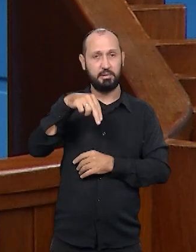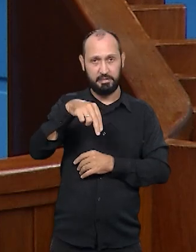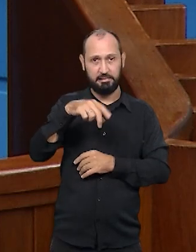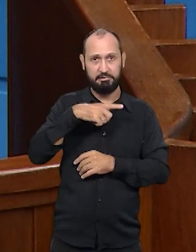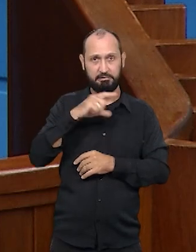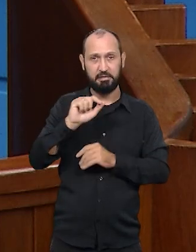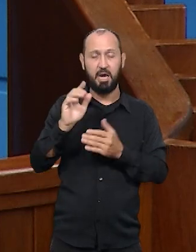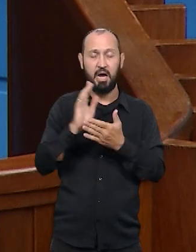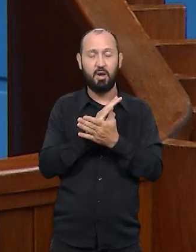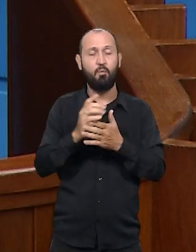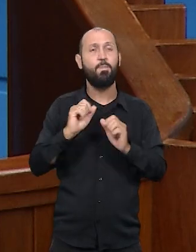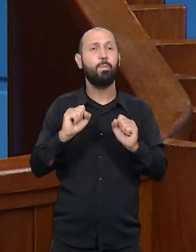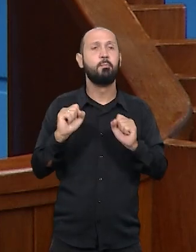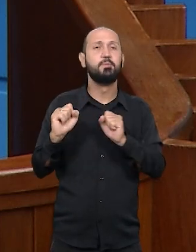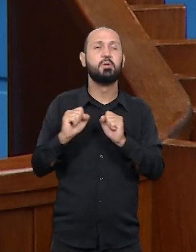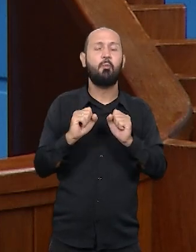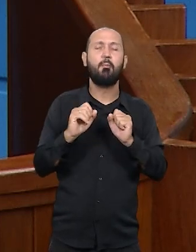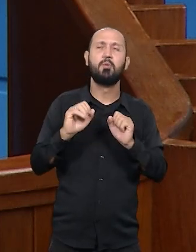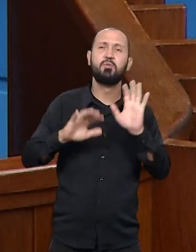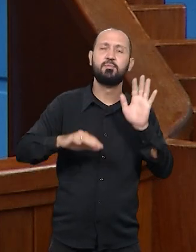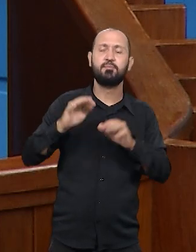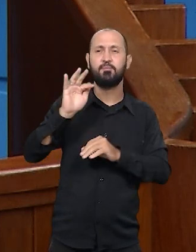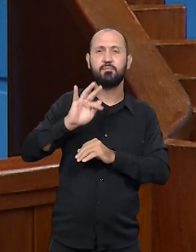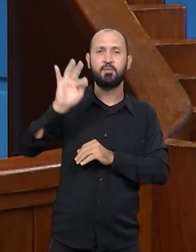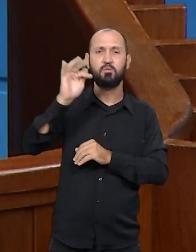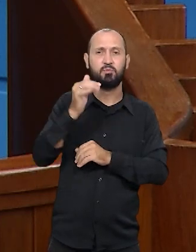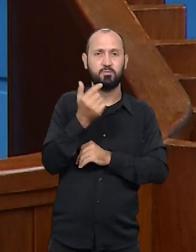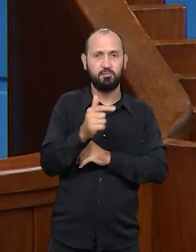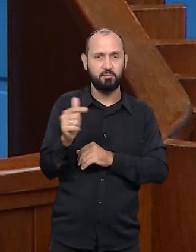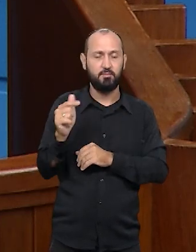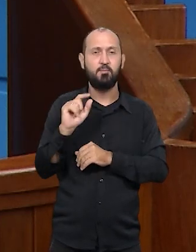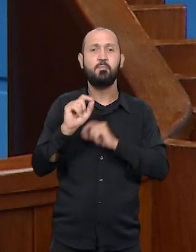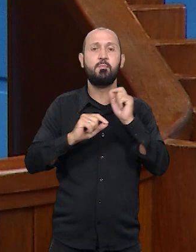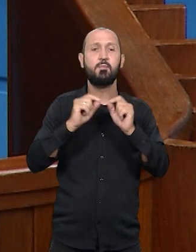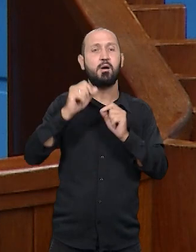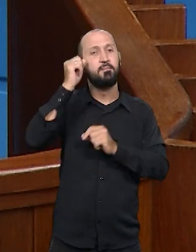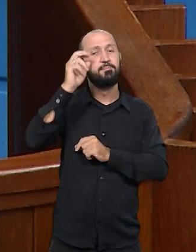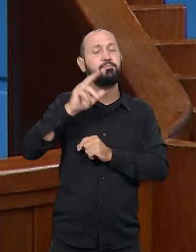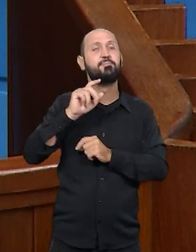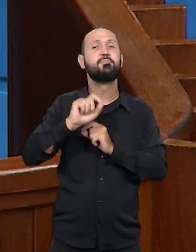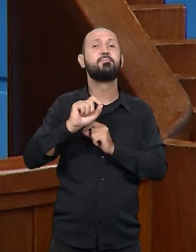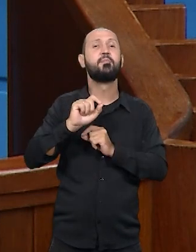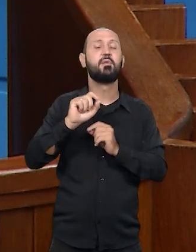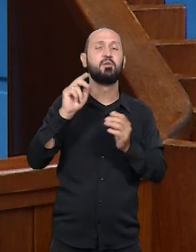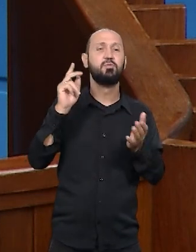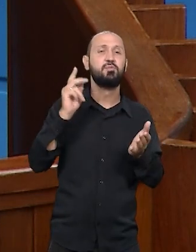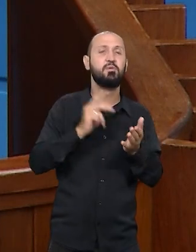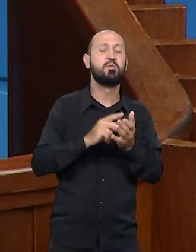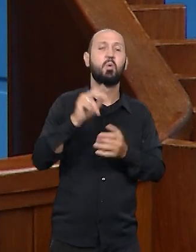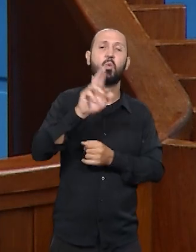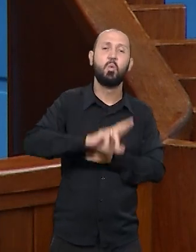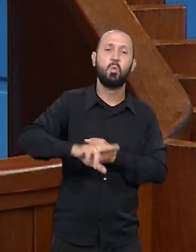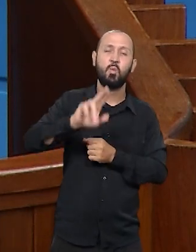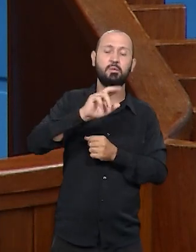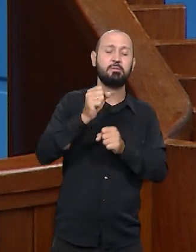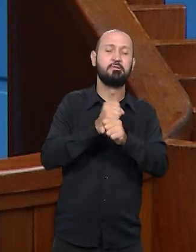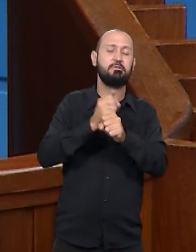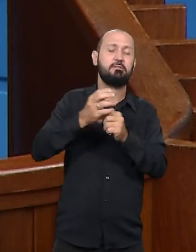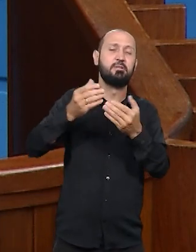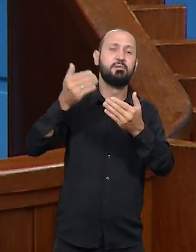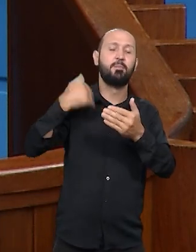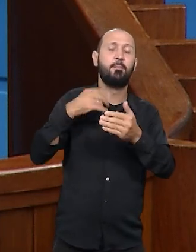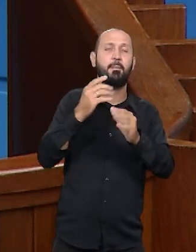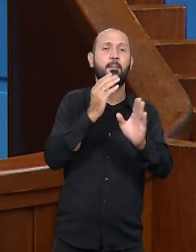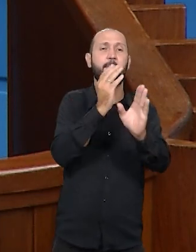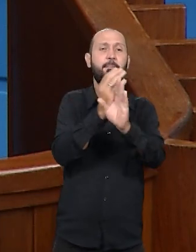Pedro Lucia Neto que o poder público estadual é Federal não tem que é expertise que eles na